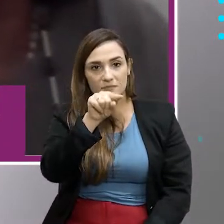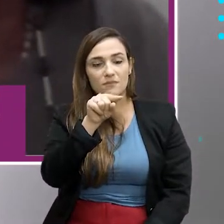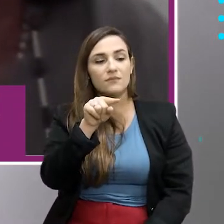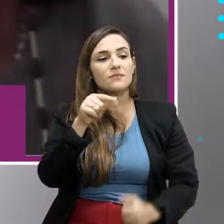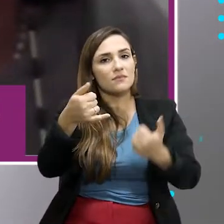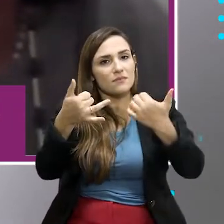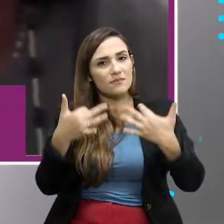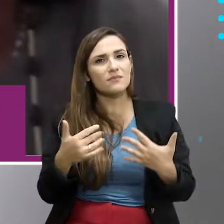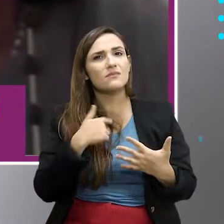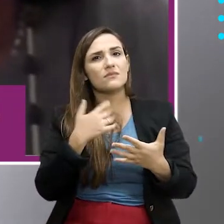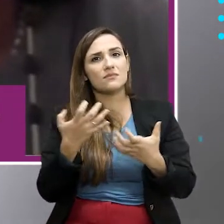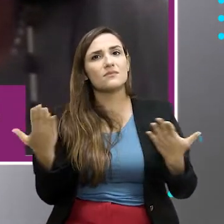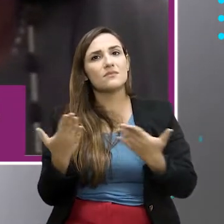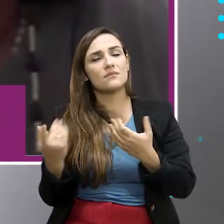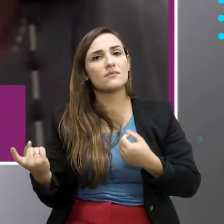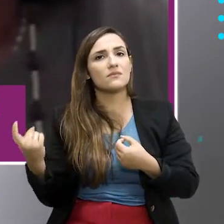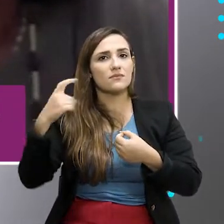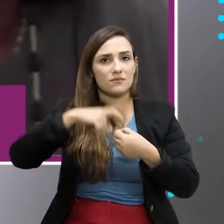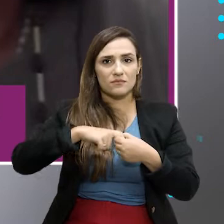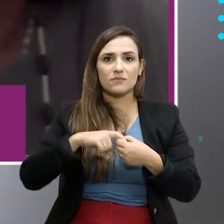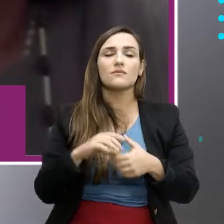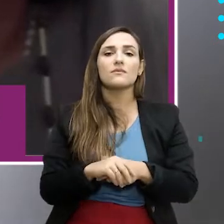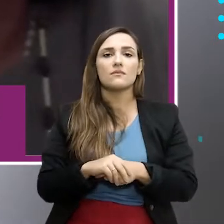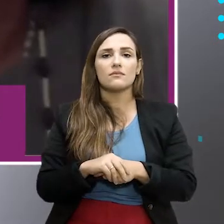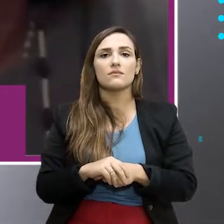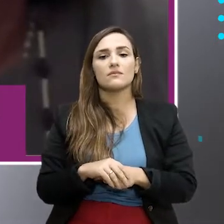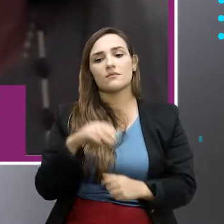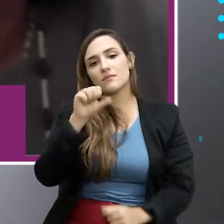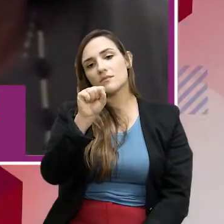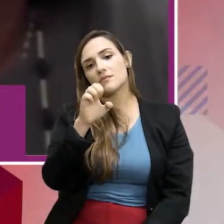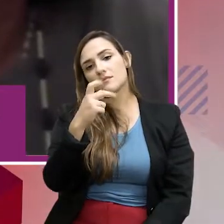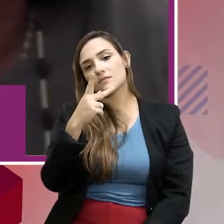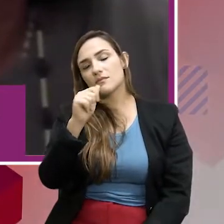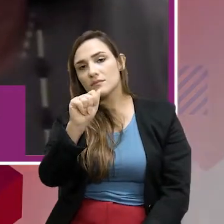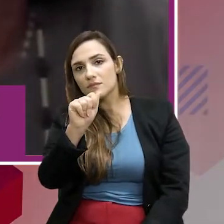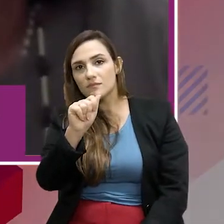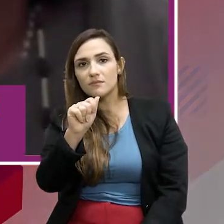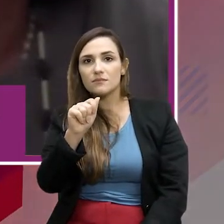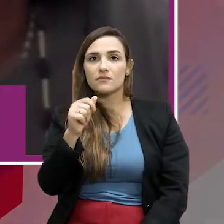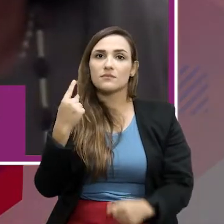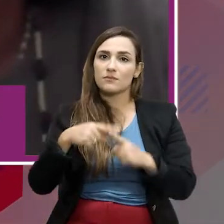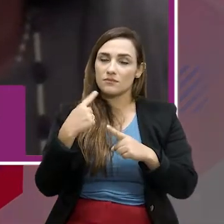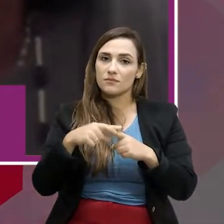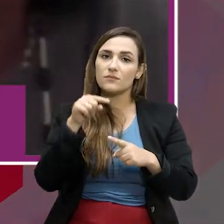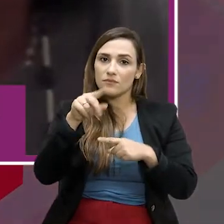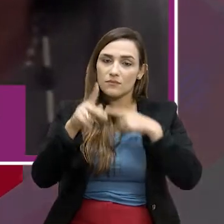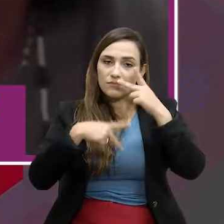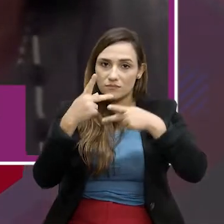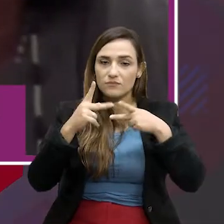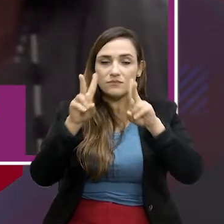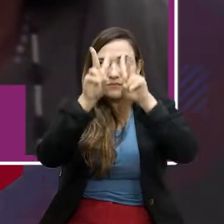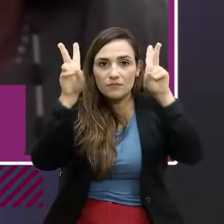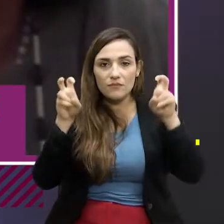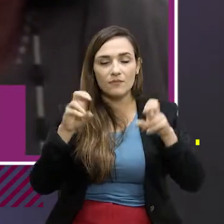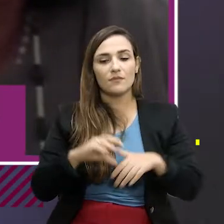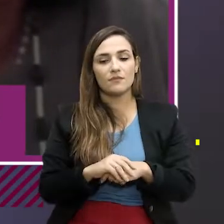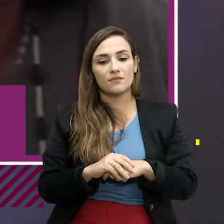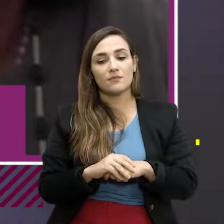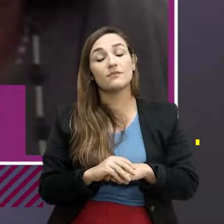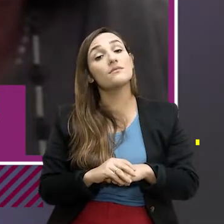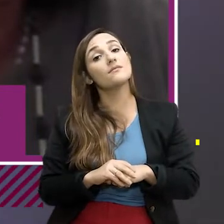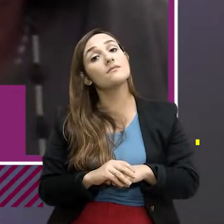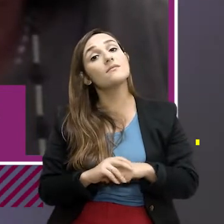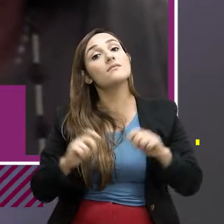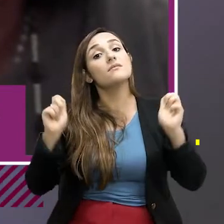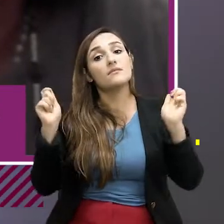do Sistema Apvida, conversando com a gente sobre a Ômicron também. Gostaria de voltar a falar um pouquinho a respeito dessa cepa, por conta até